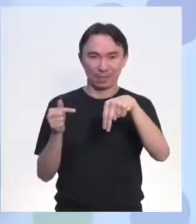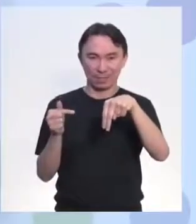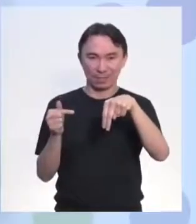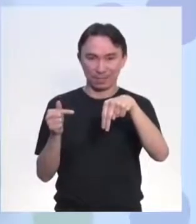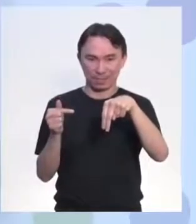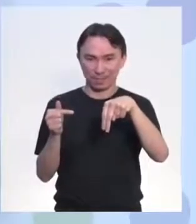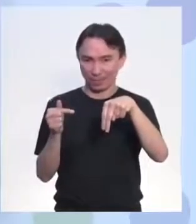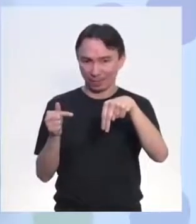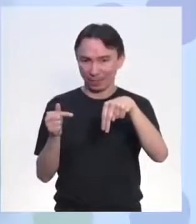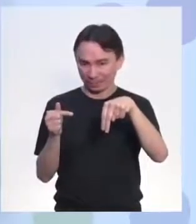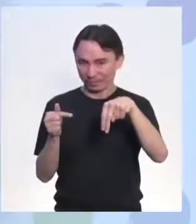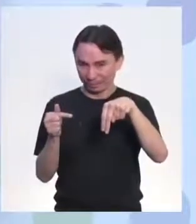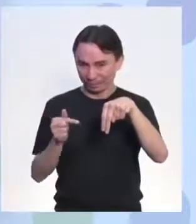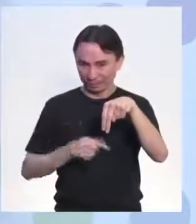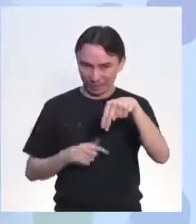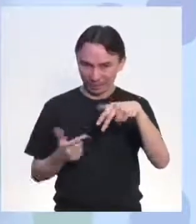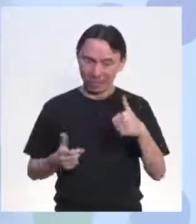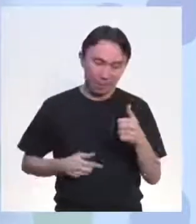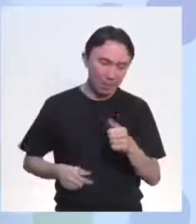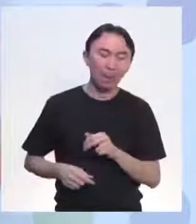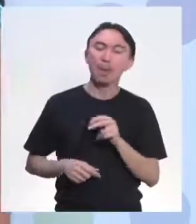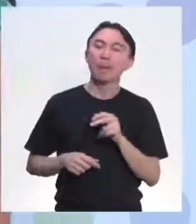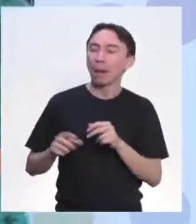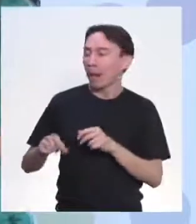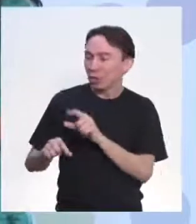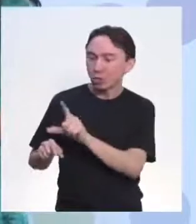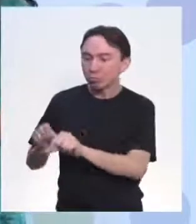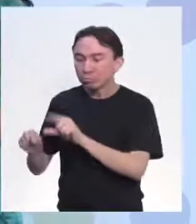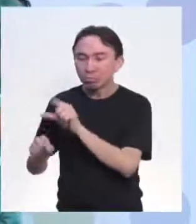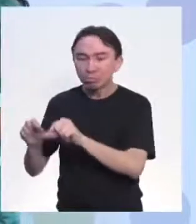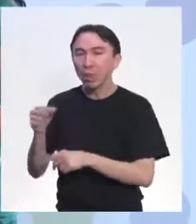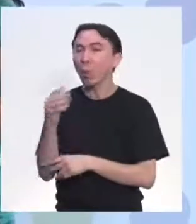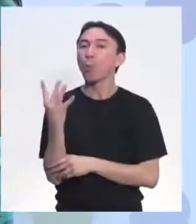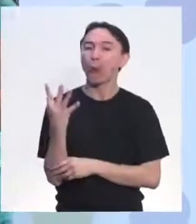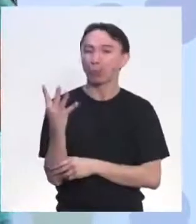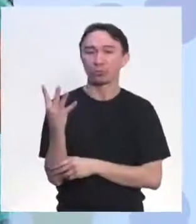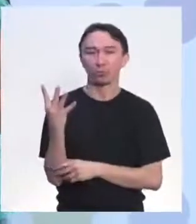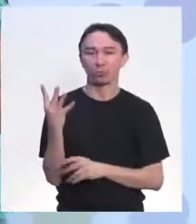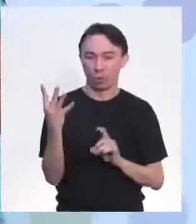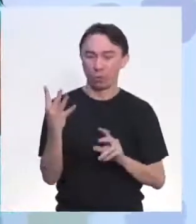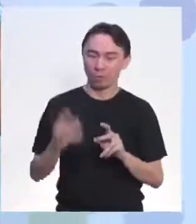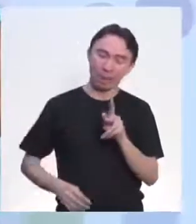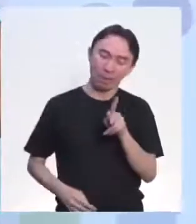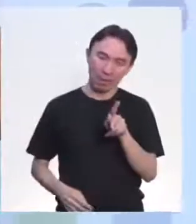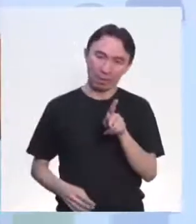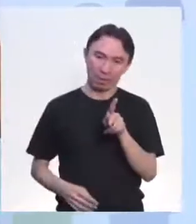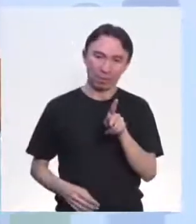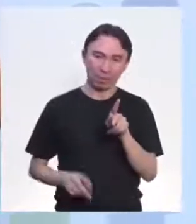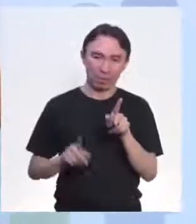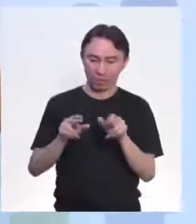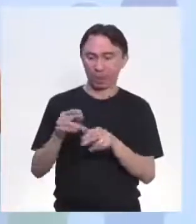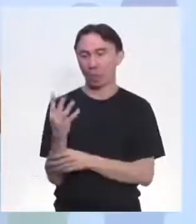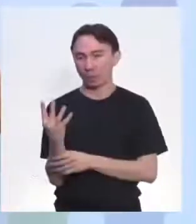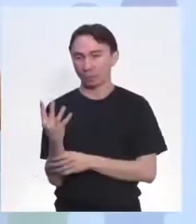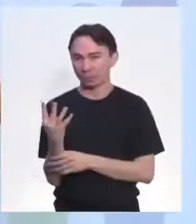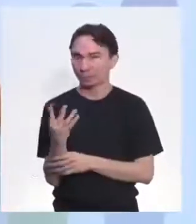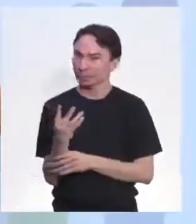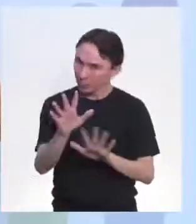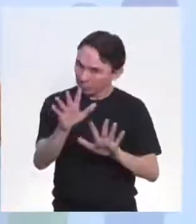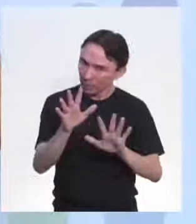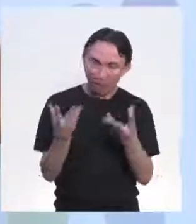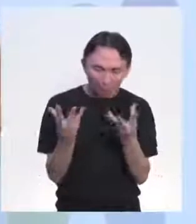alunos. Muito bem. Aí você fala assim, nossa, professora, mas quanta coisa. Calma. Vamos